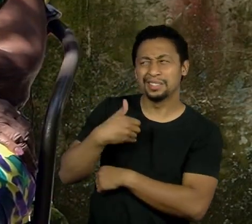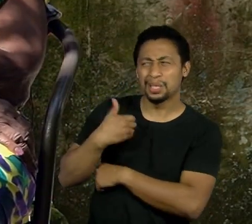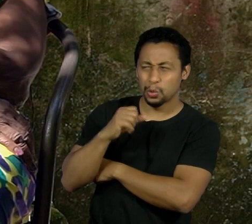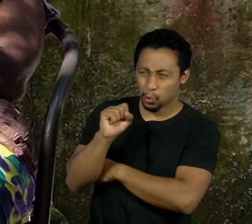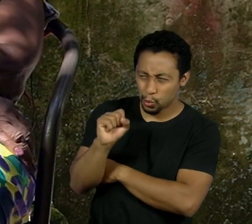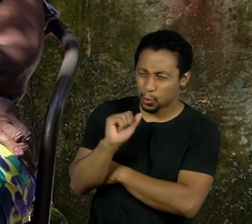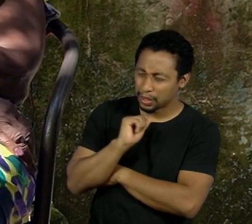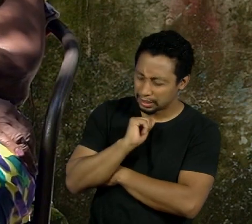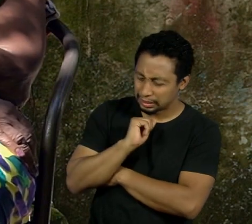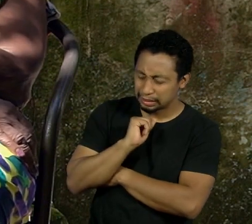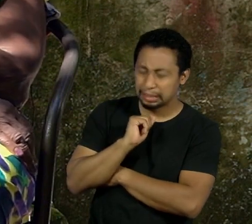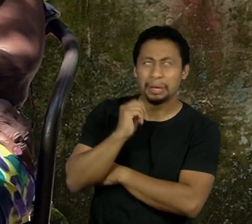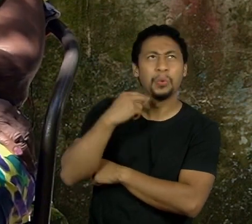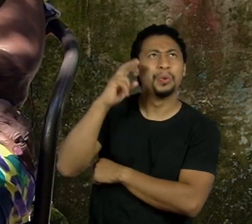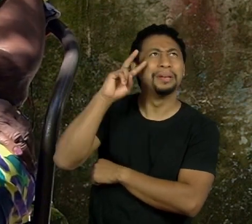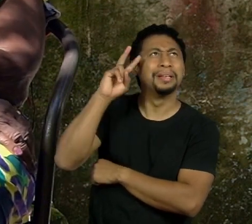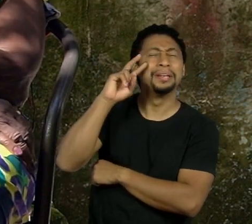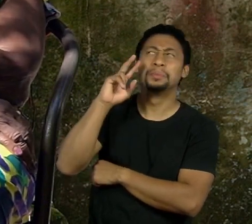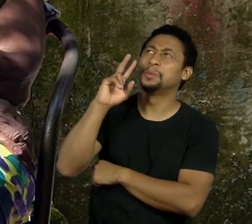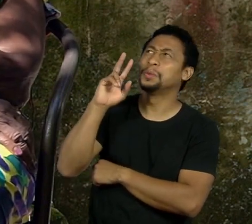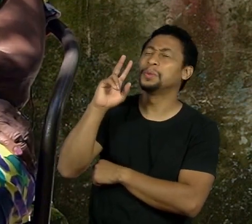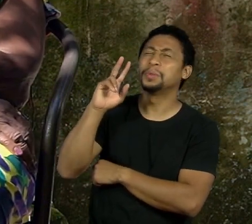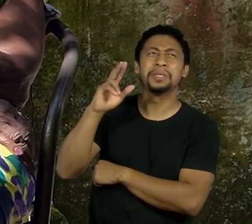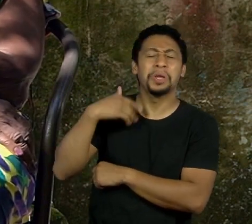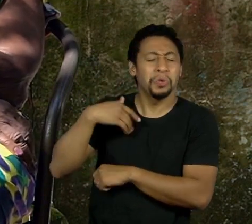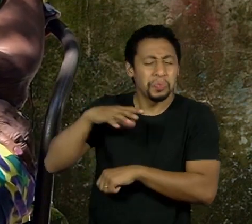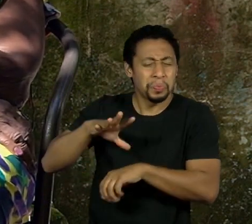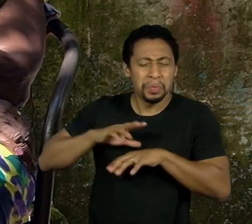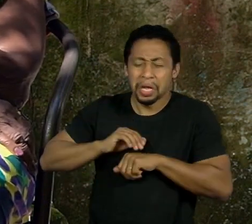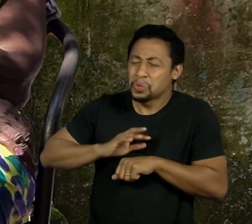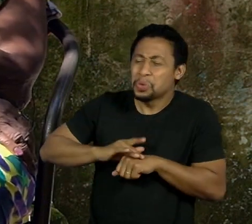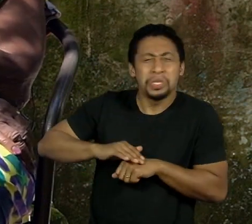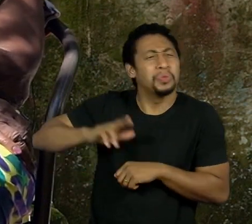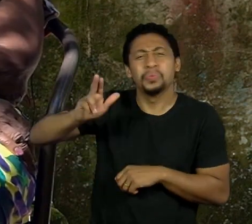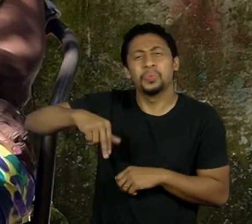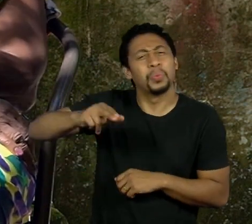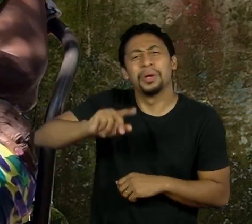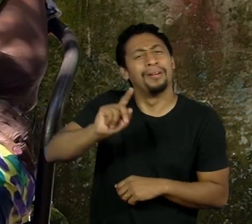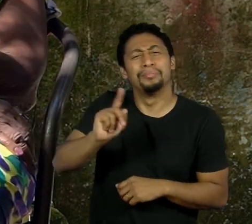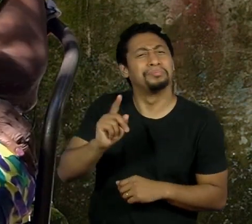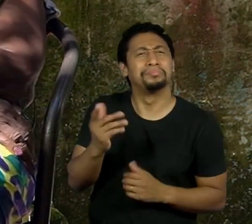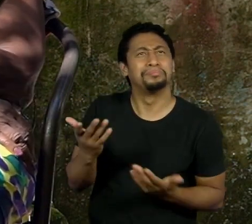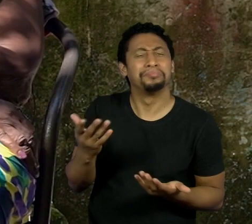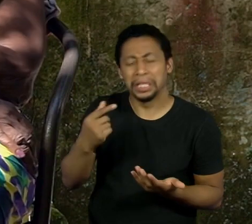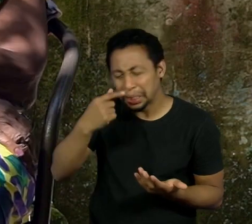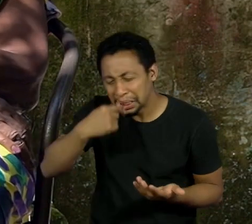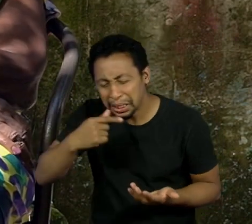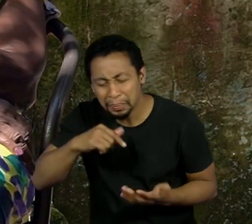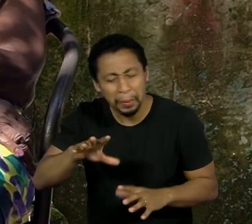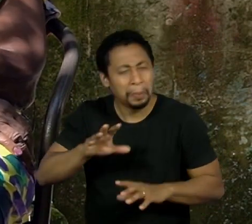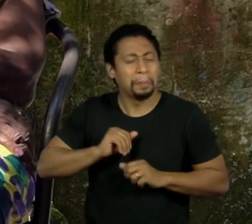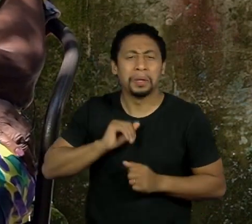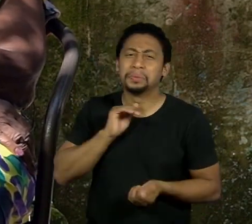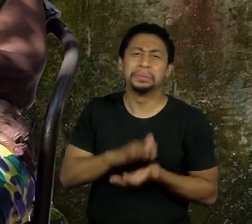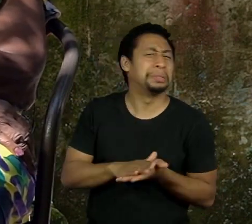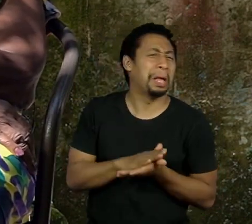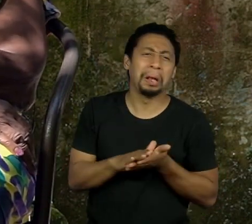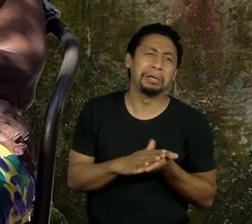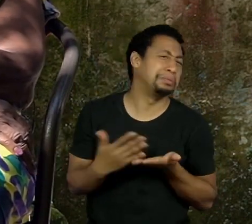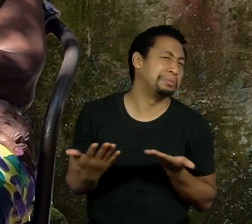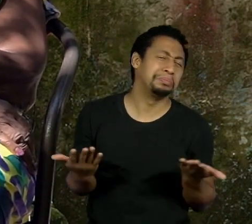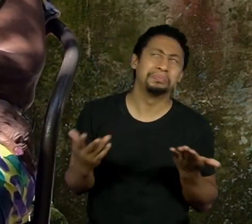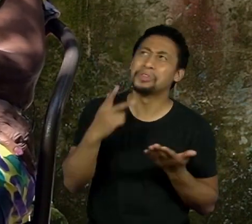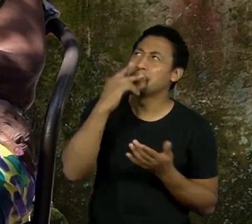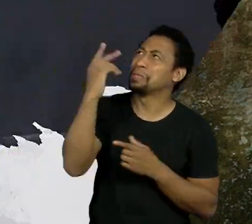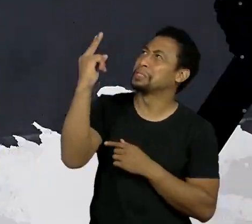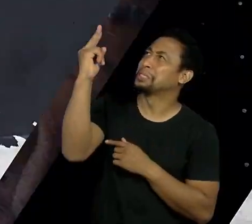sinto, você sabe que eu não lembro de ter ficado doente alguma vez. Então, nem gripe pega em mim, eu não sei, acho que Deus